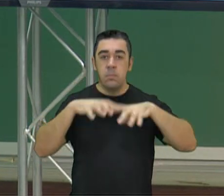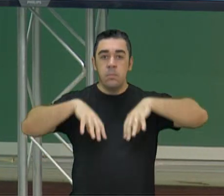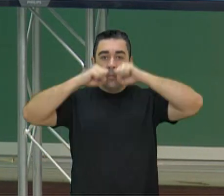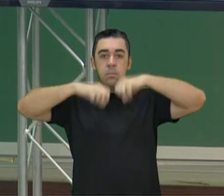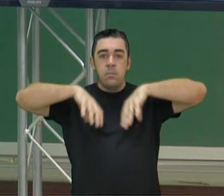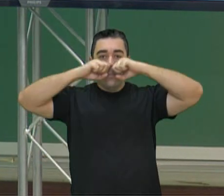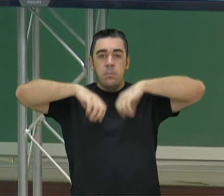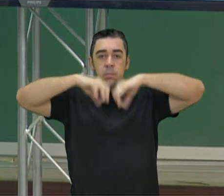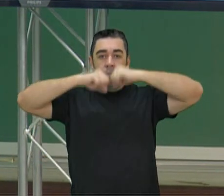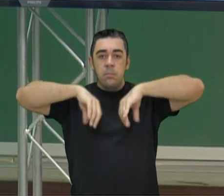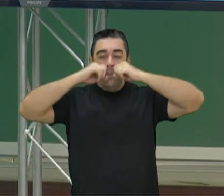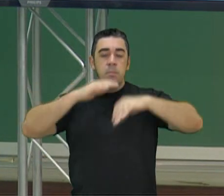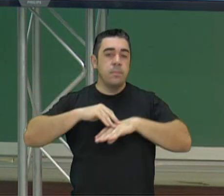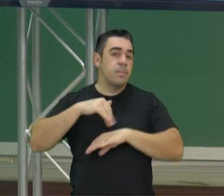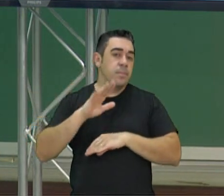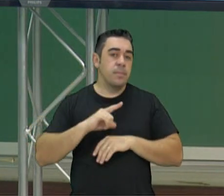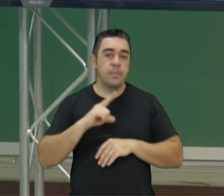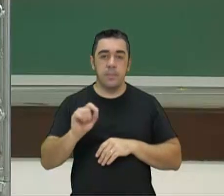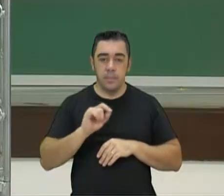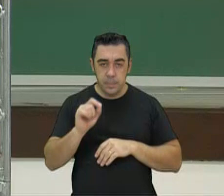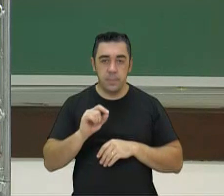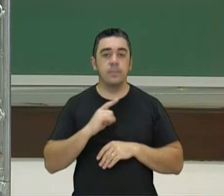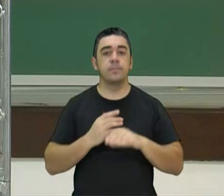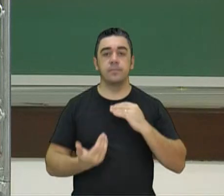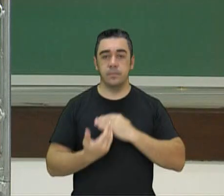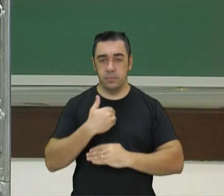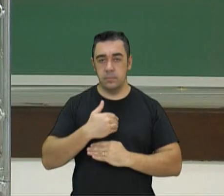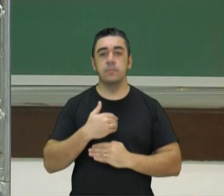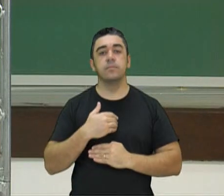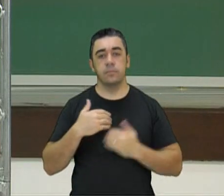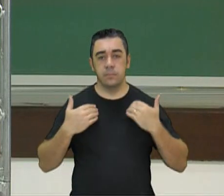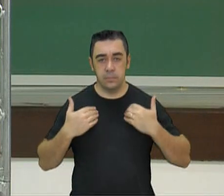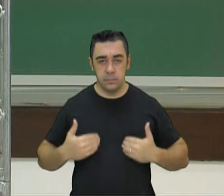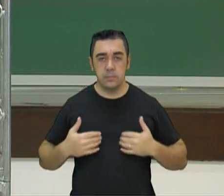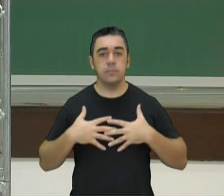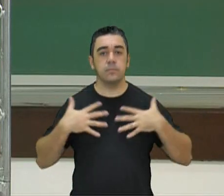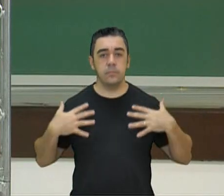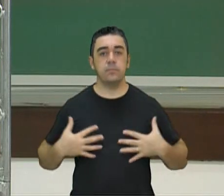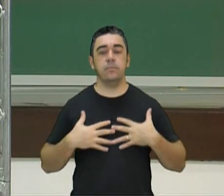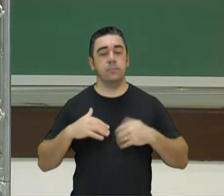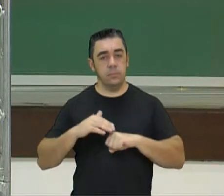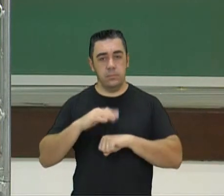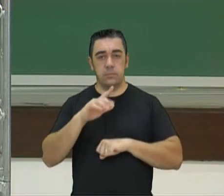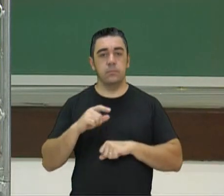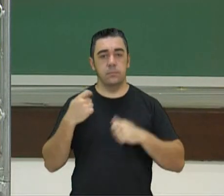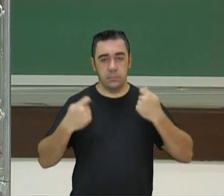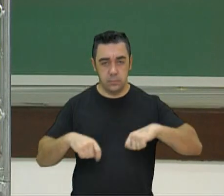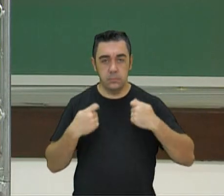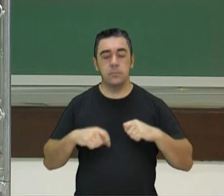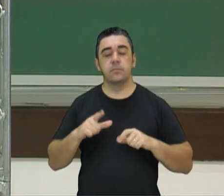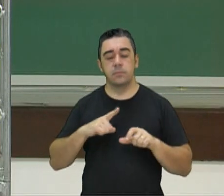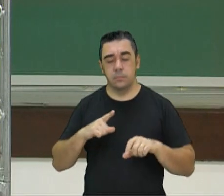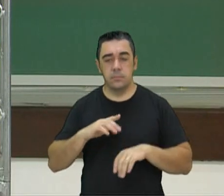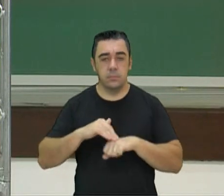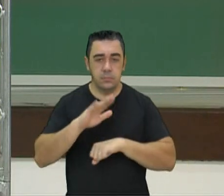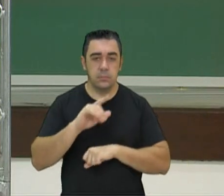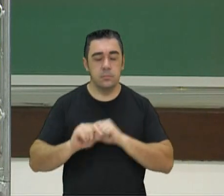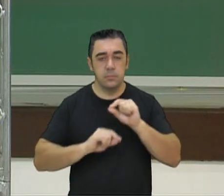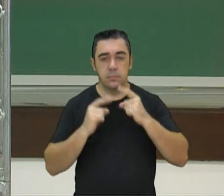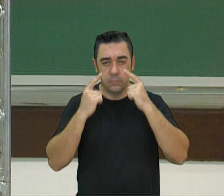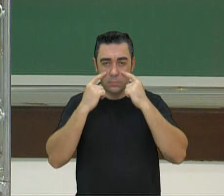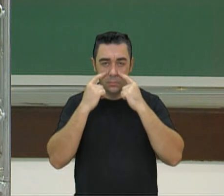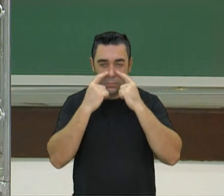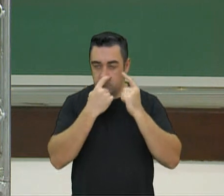aumentar a capacidade do ar entrar nos nossos pulmões, né? Então, para aumentar a capacidade respiratória, aumenta o tamanho, o diâmetro do